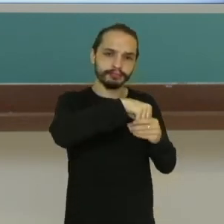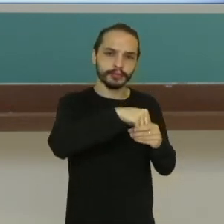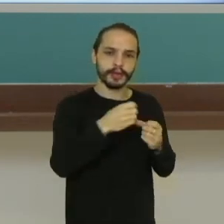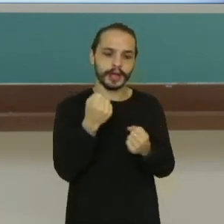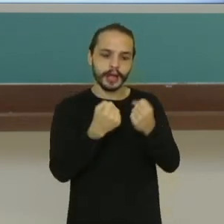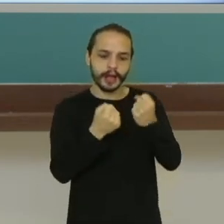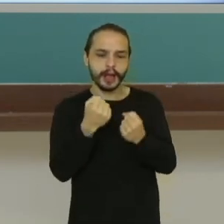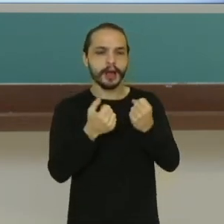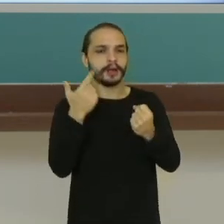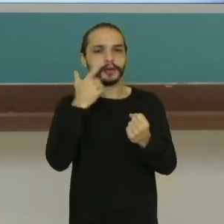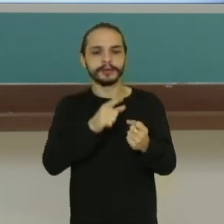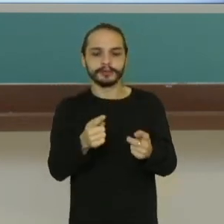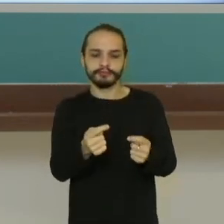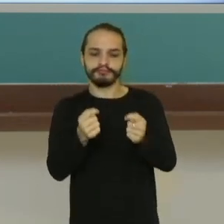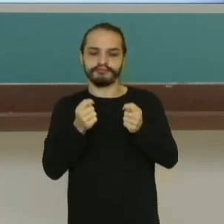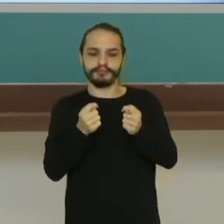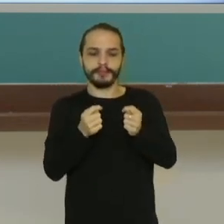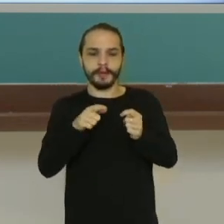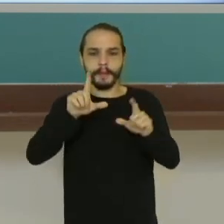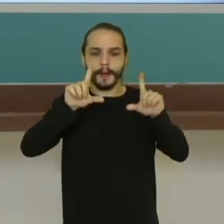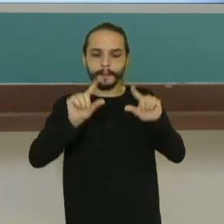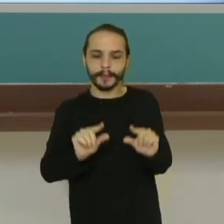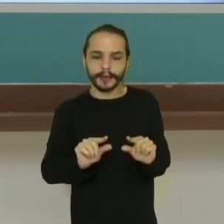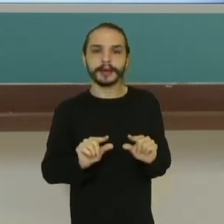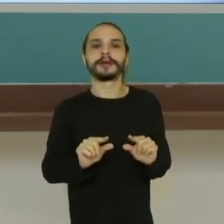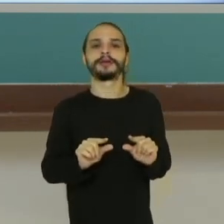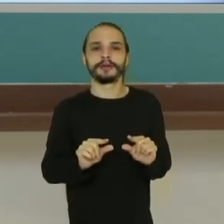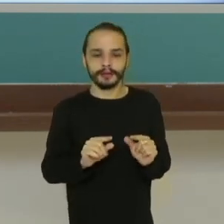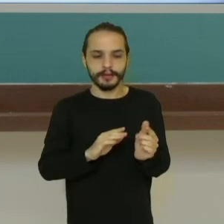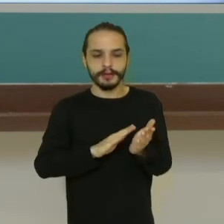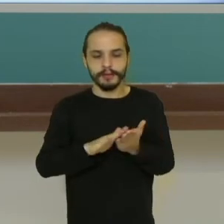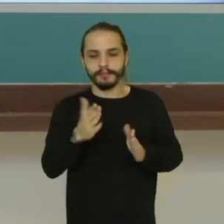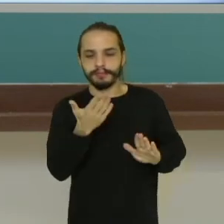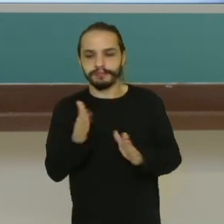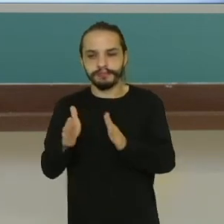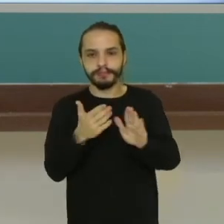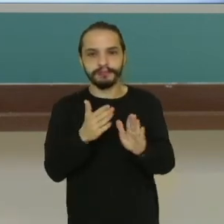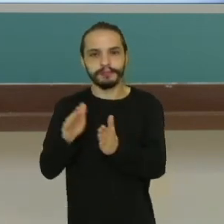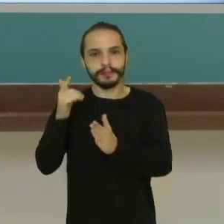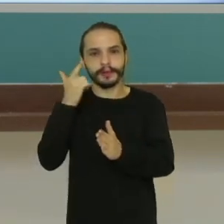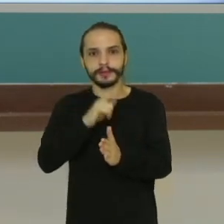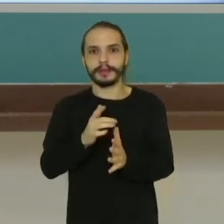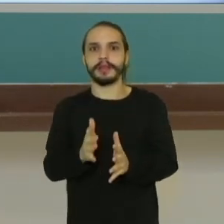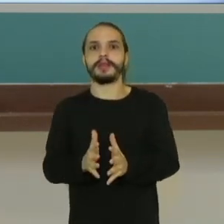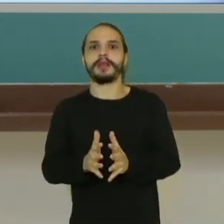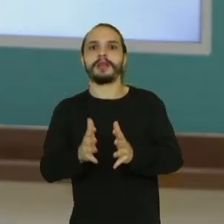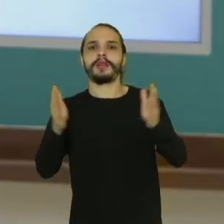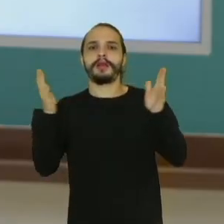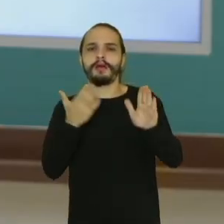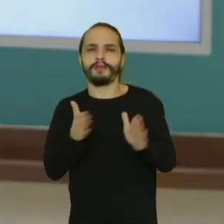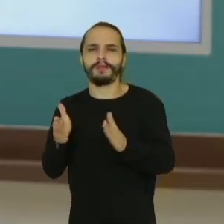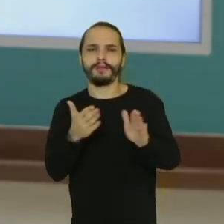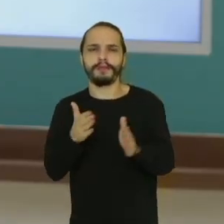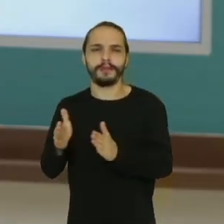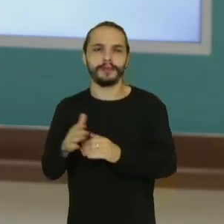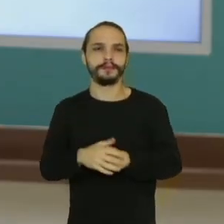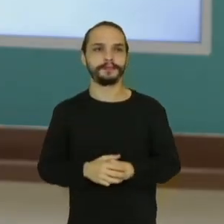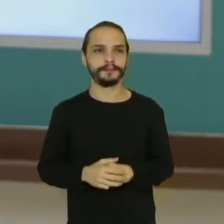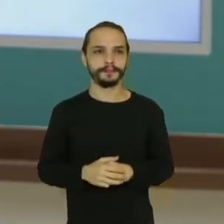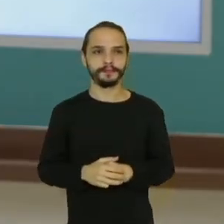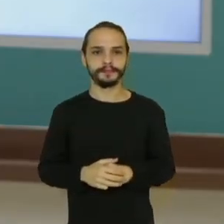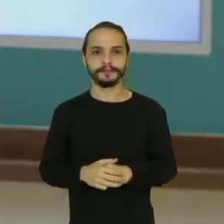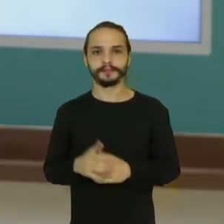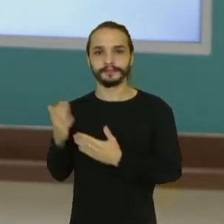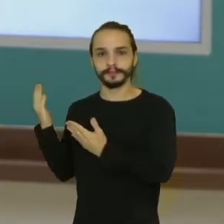custos de produção, né, com o tempo em que se produz em larga escala isso daí. Muito bem. Aí tem os